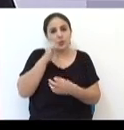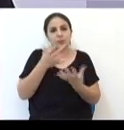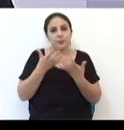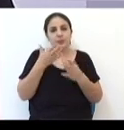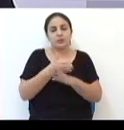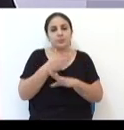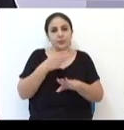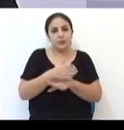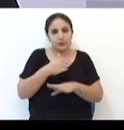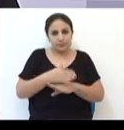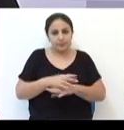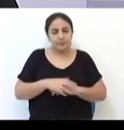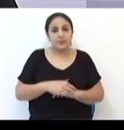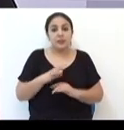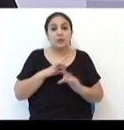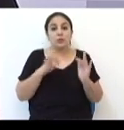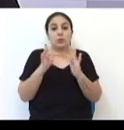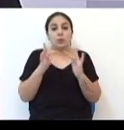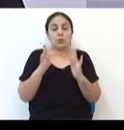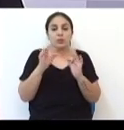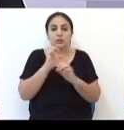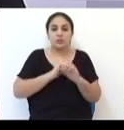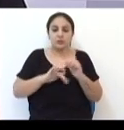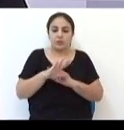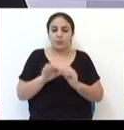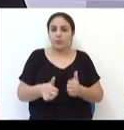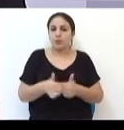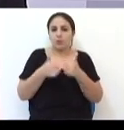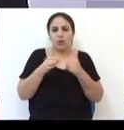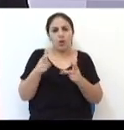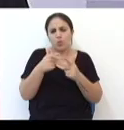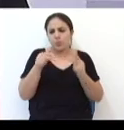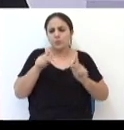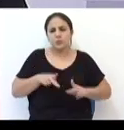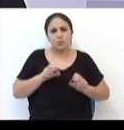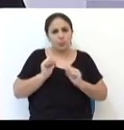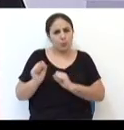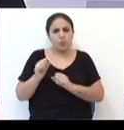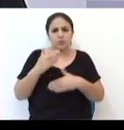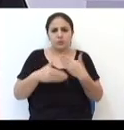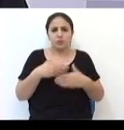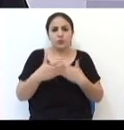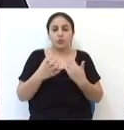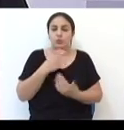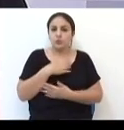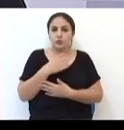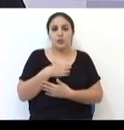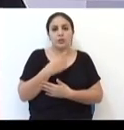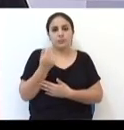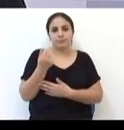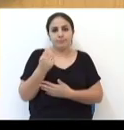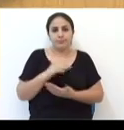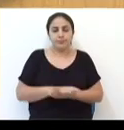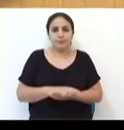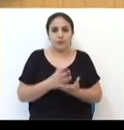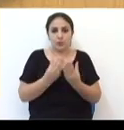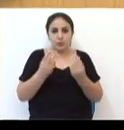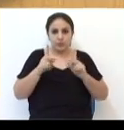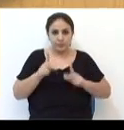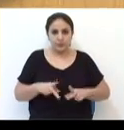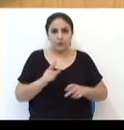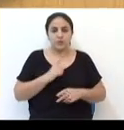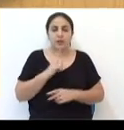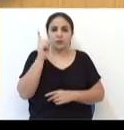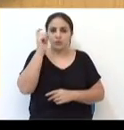vai querer estar participando de uma horta, tendo um convívio social melhor, e algumas pessoas podem desenvolver isso como uma fonte de renda.